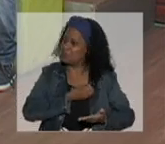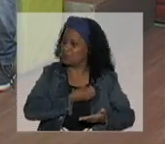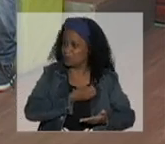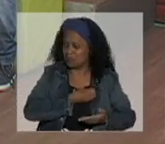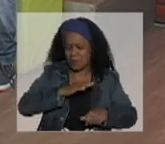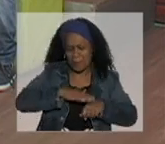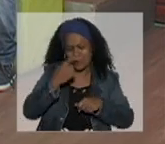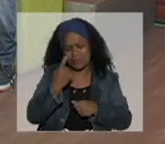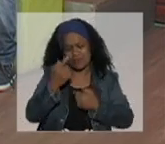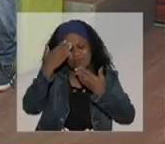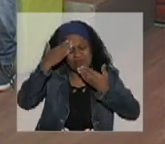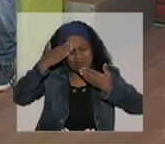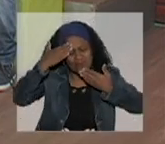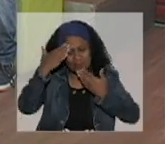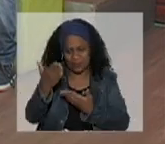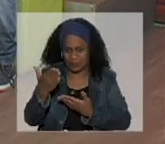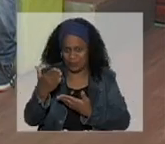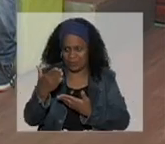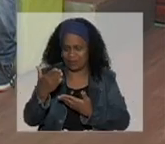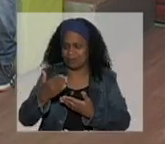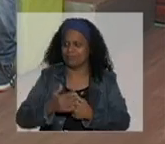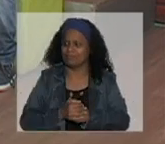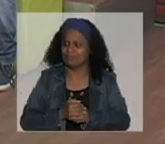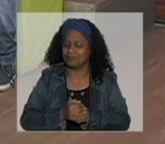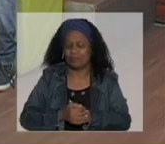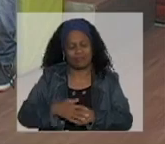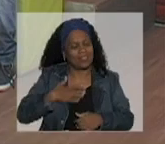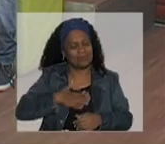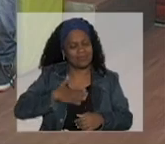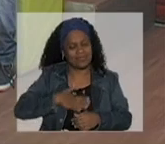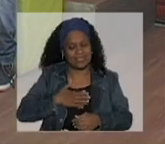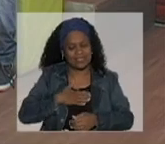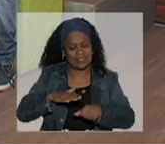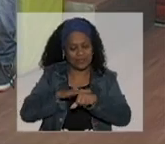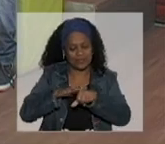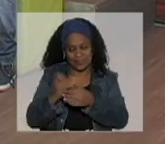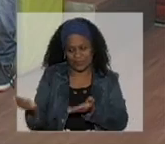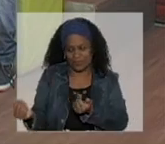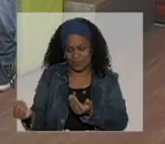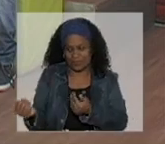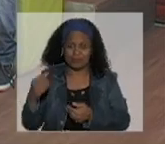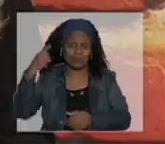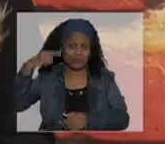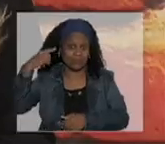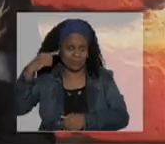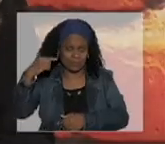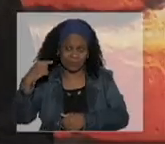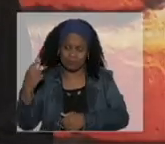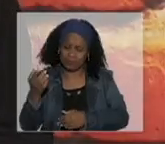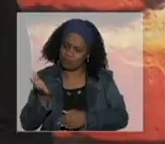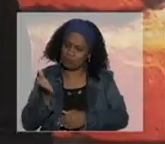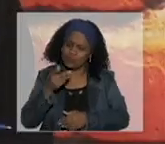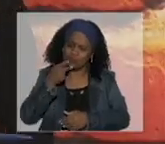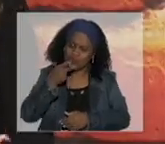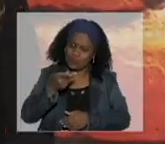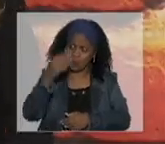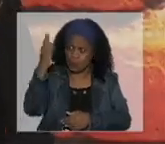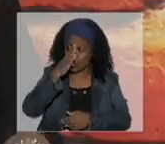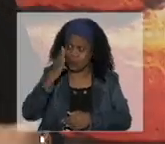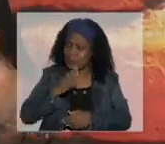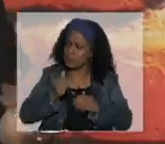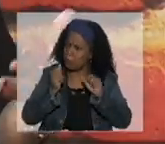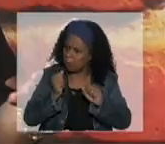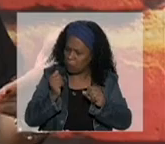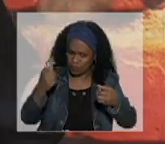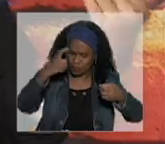Deputado Valdec Carneiro, muito obrigado mais uma vez aqui no nosso programa. Conversar com essa juventude aí, esclarecida. Deputado, como eu falei agora na abertura, o